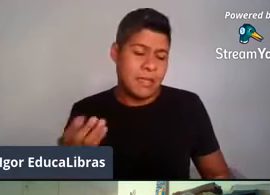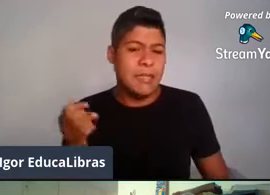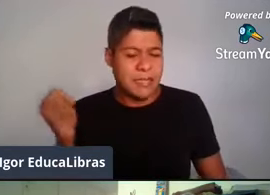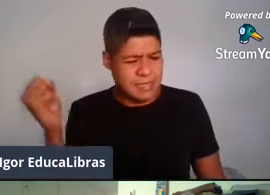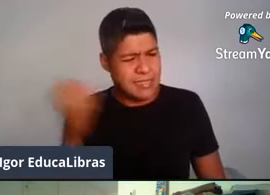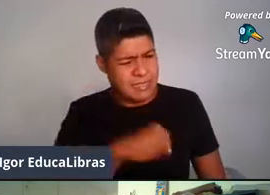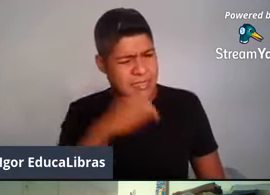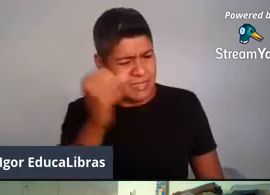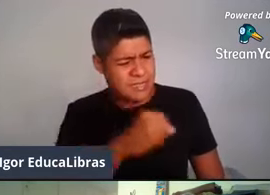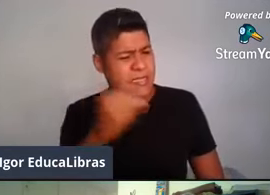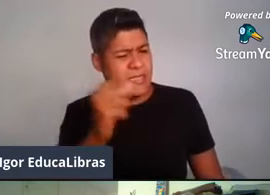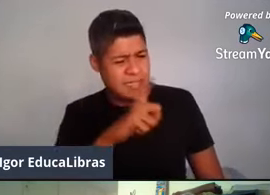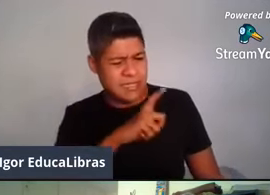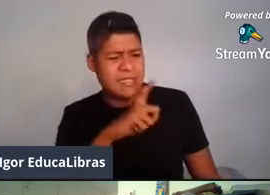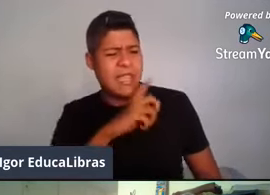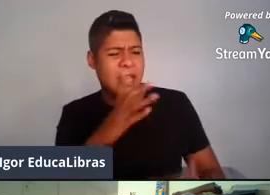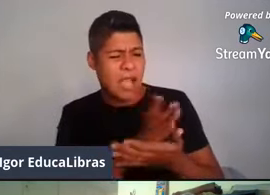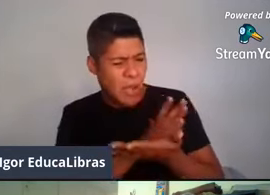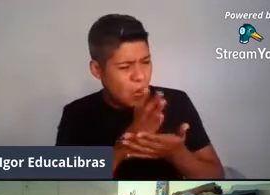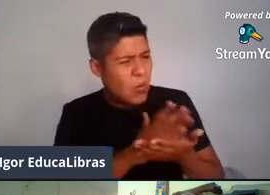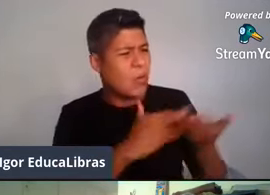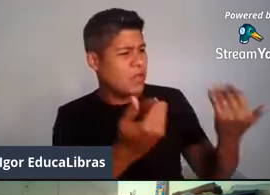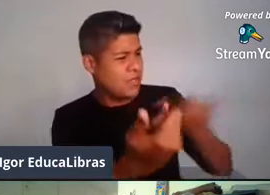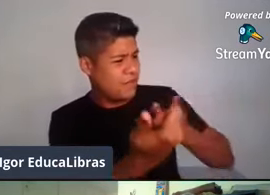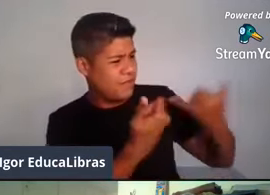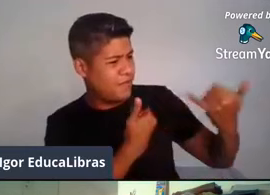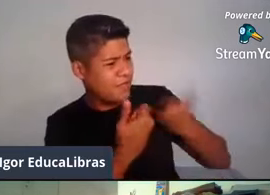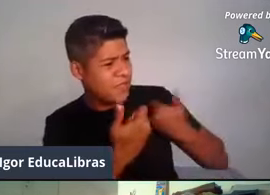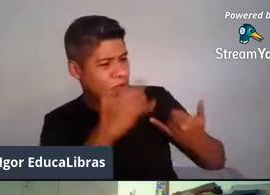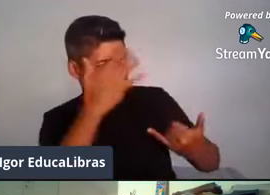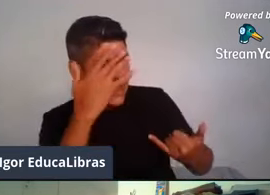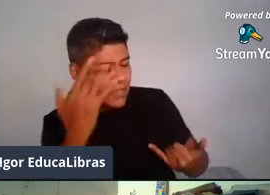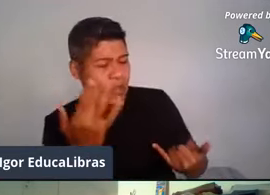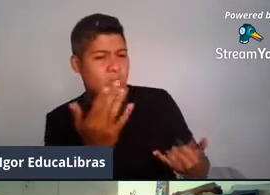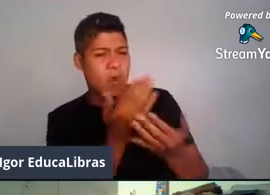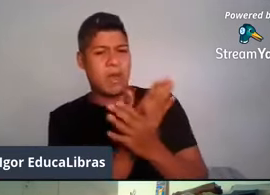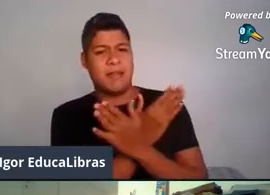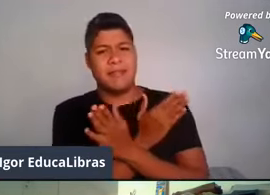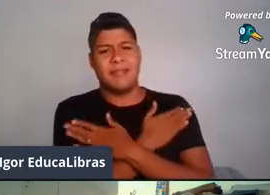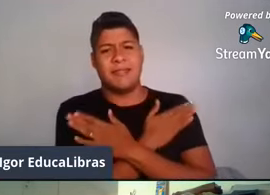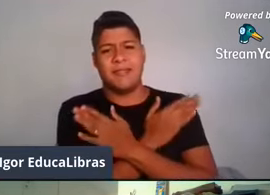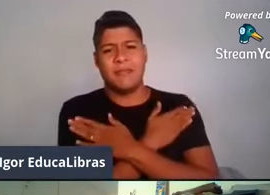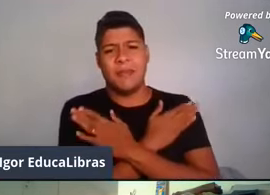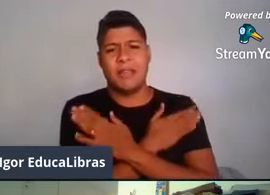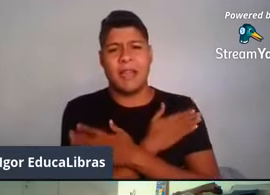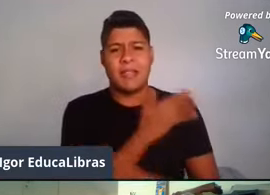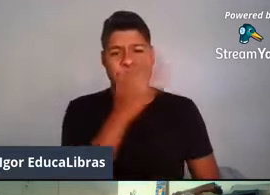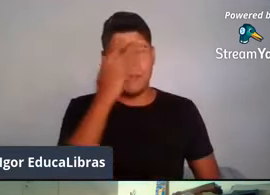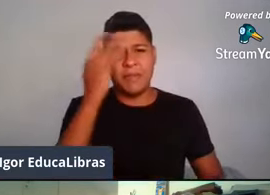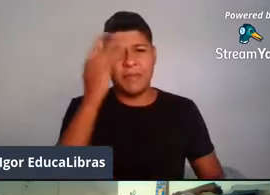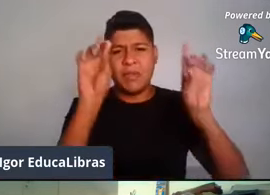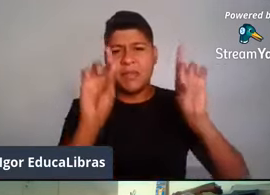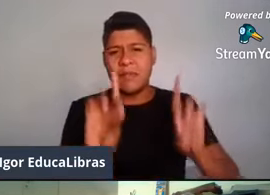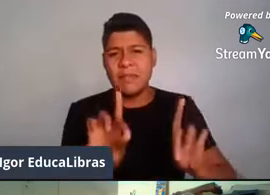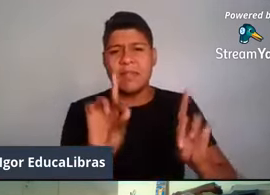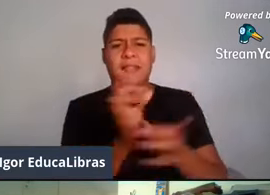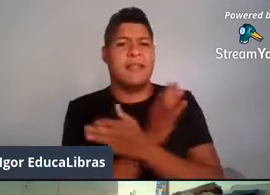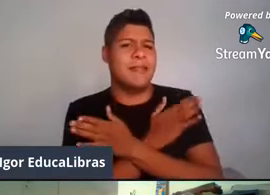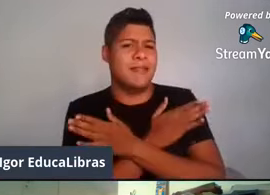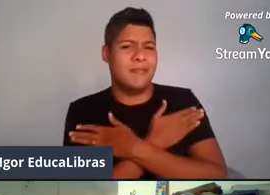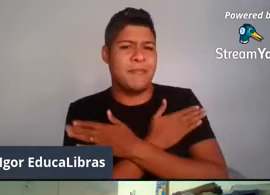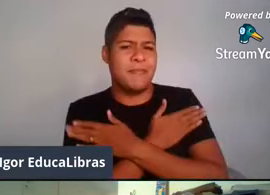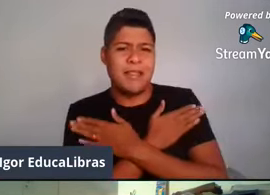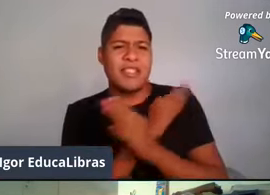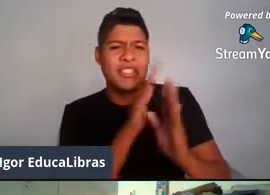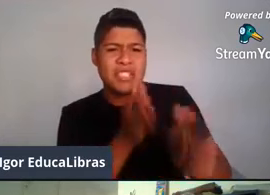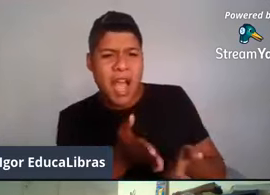já recebido alguns relatos de pessoas que perderam o emprego, né? Pessoas com deficiência que perderam o emprego nesse